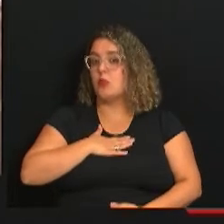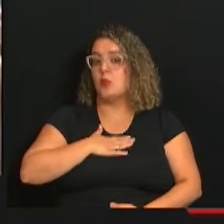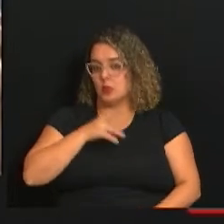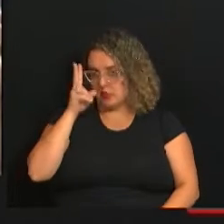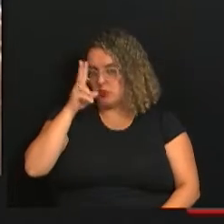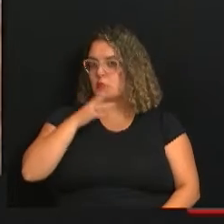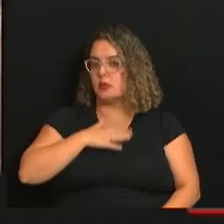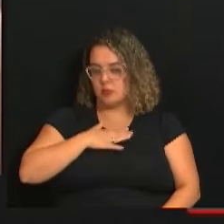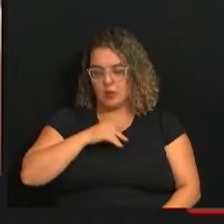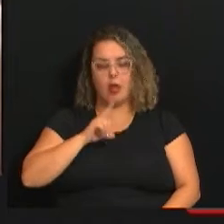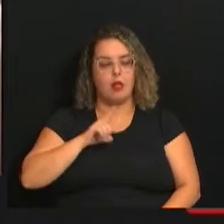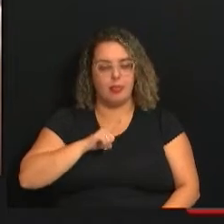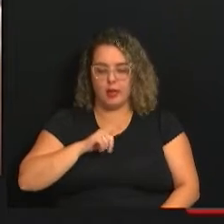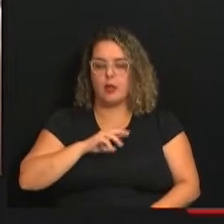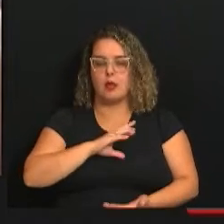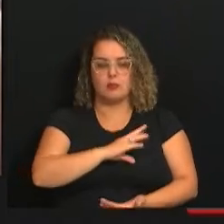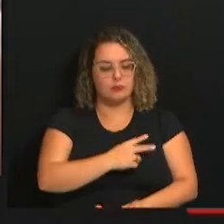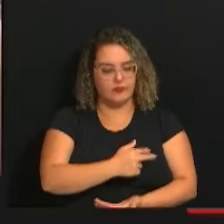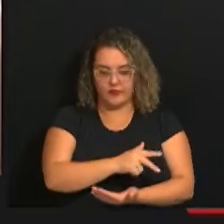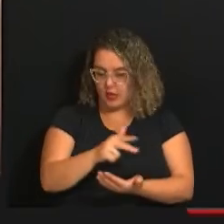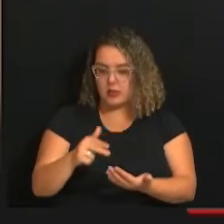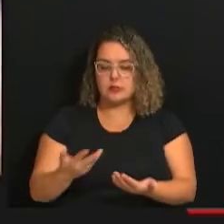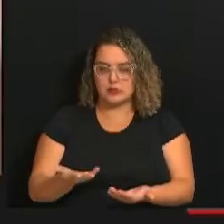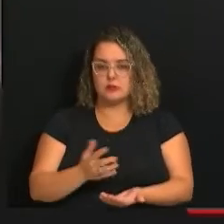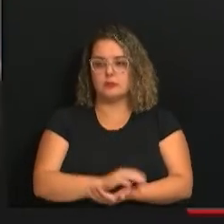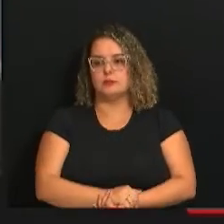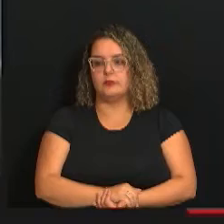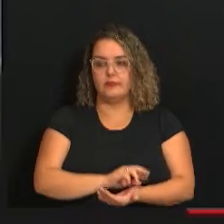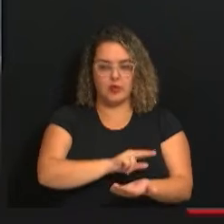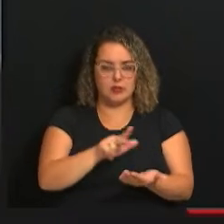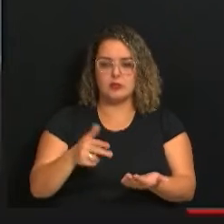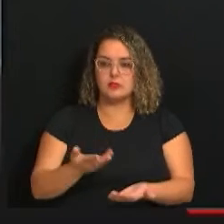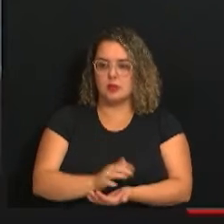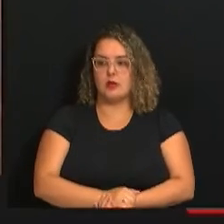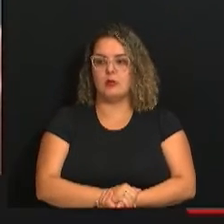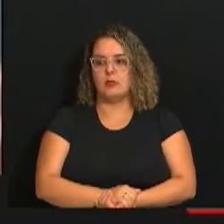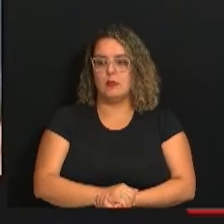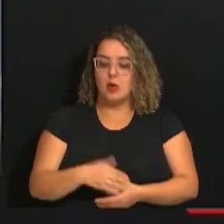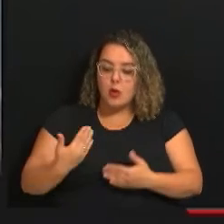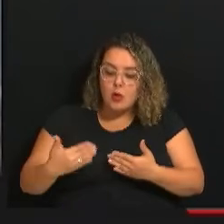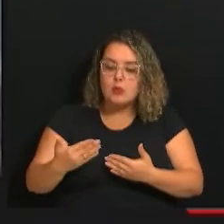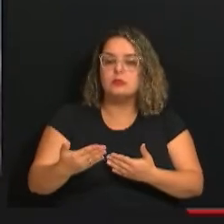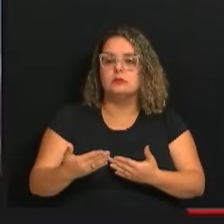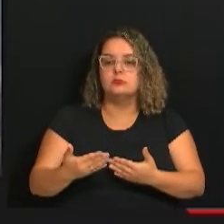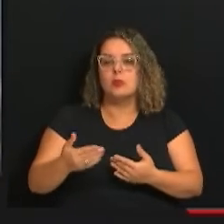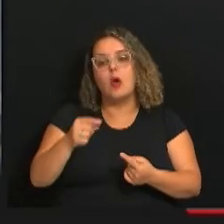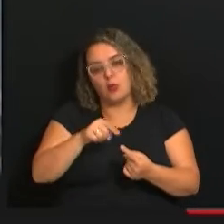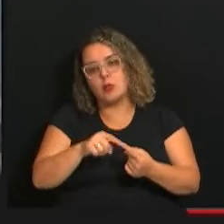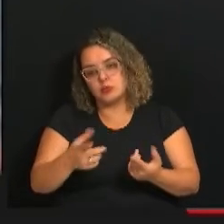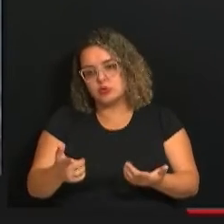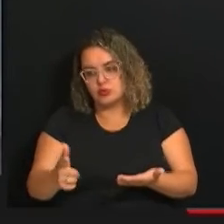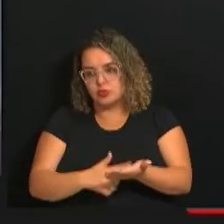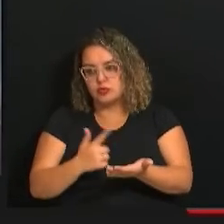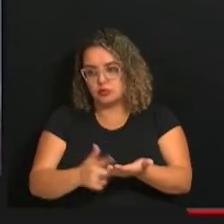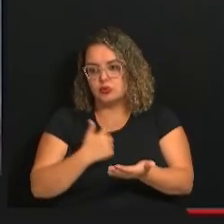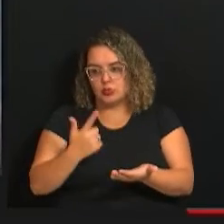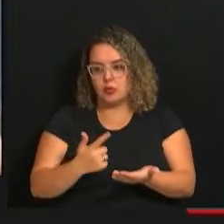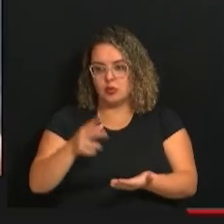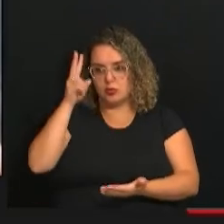uma maturidade enorme, né? Passando pela depressão, depois pelo transtorno de bipolaridade, para você